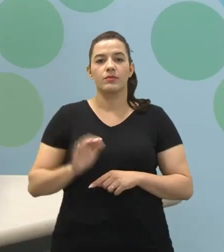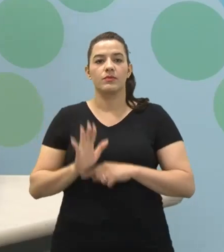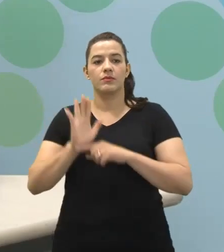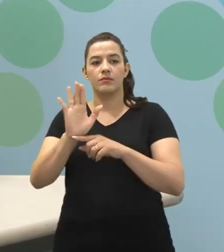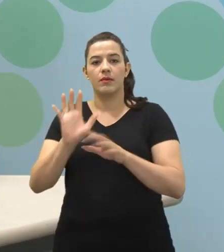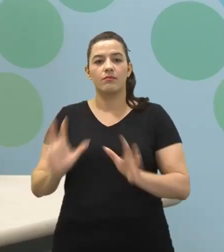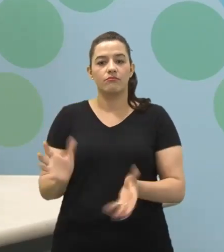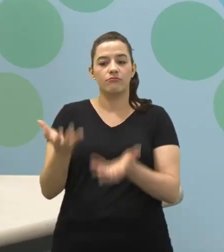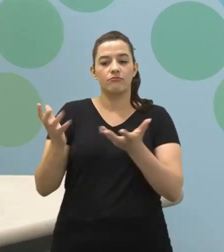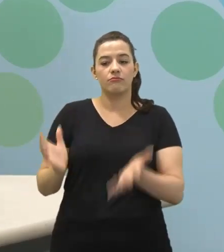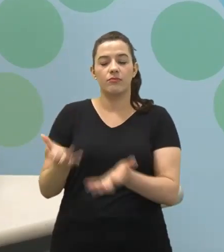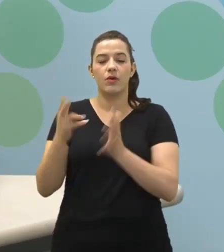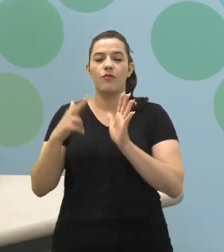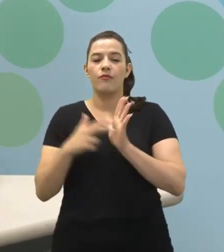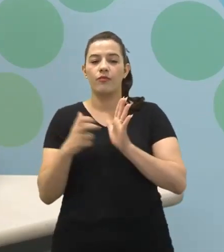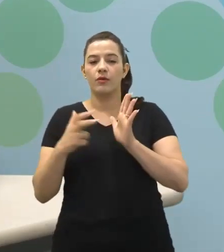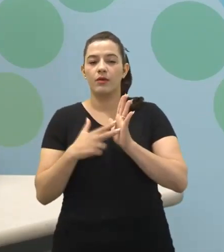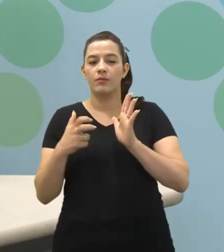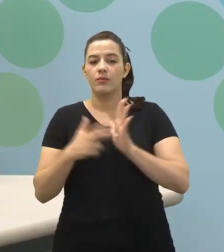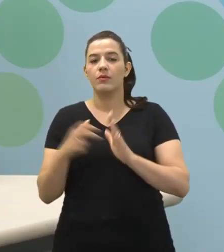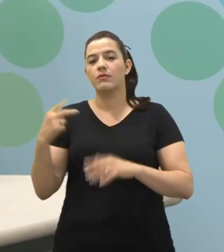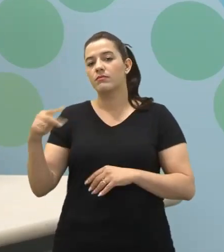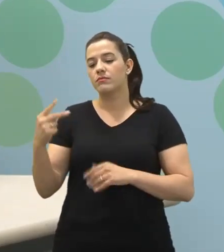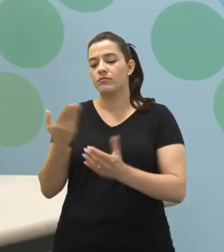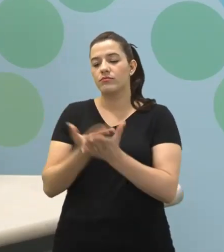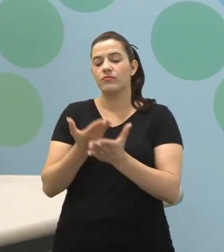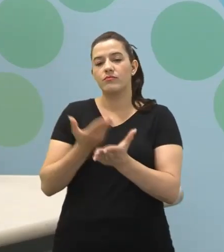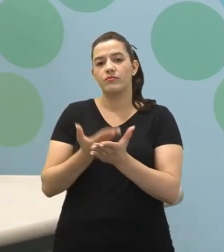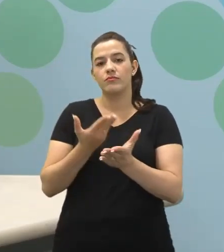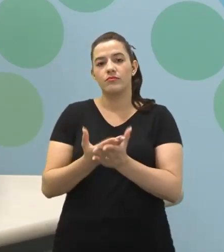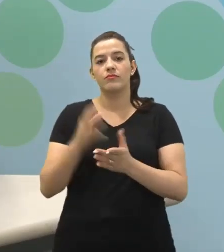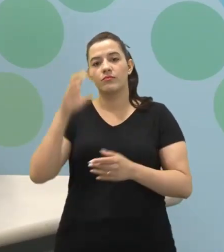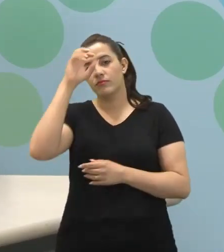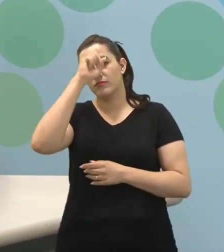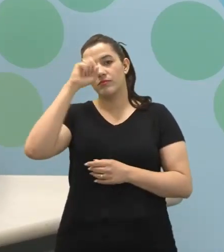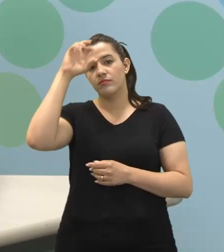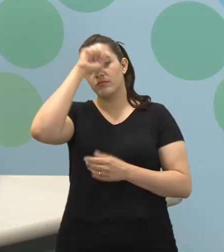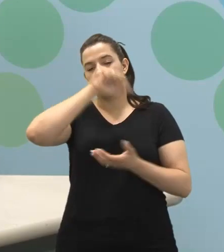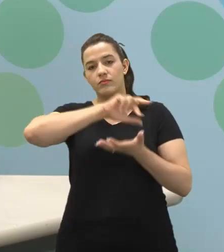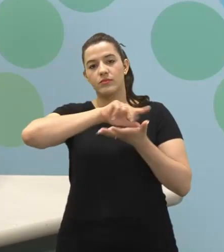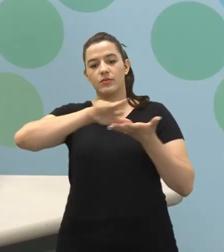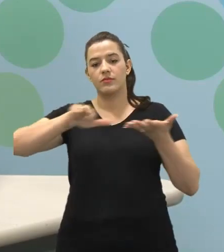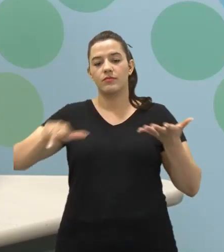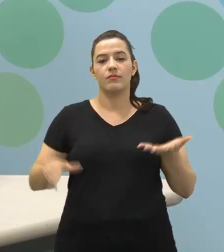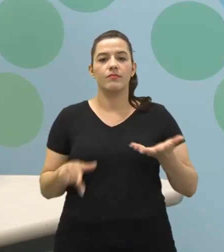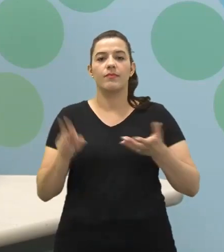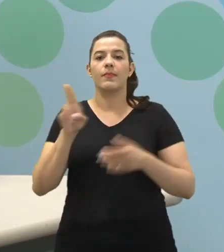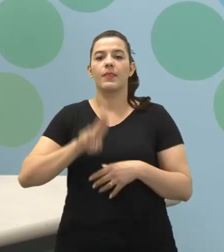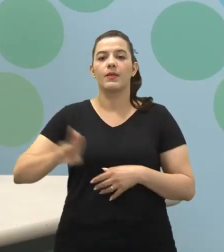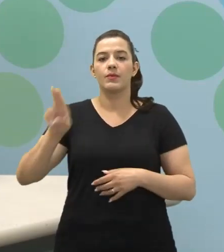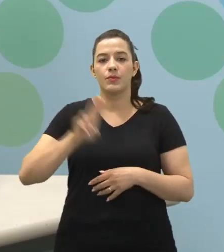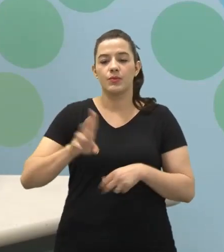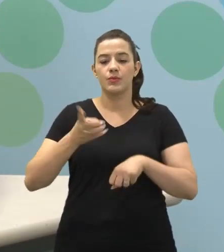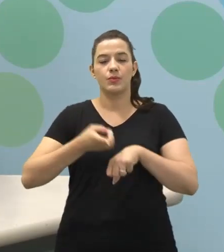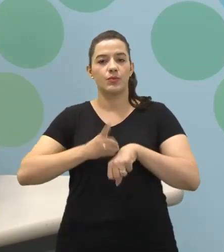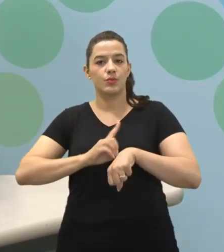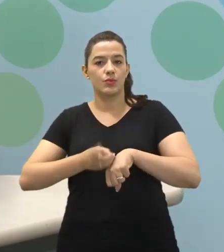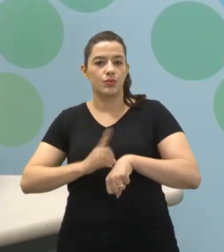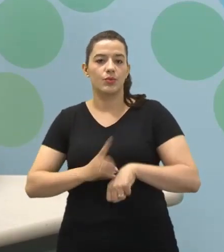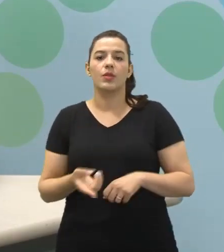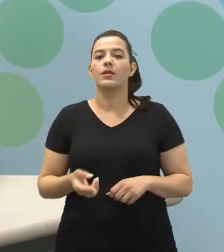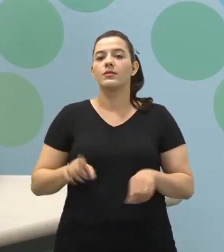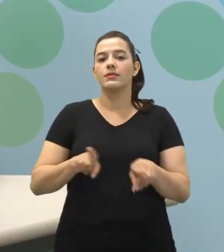estimular o vocabulário do nosso estudante né através das suas mais variadas formas o uso de dicionário